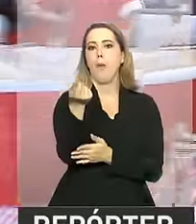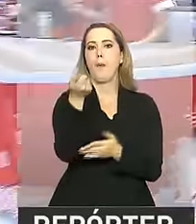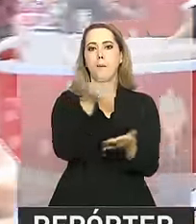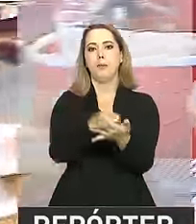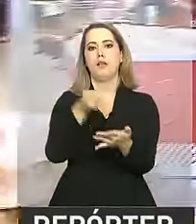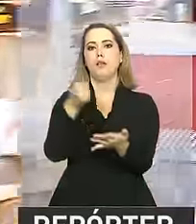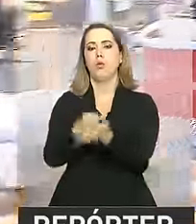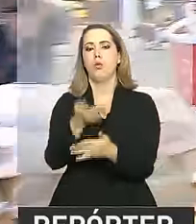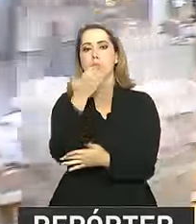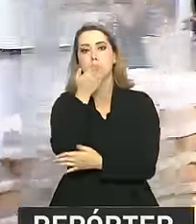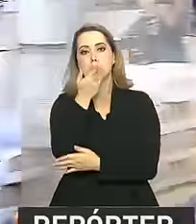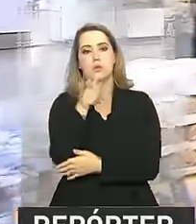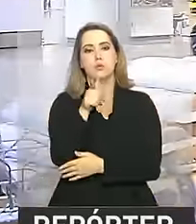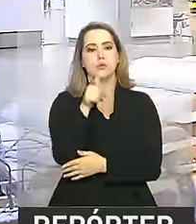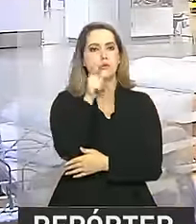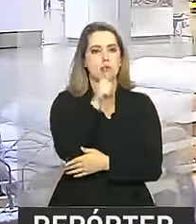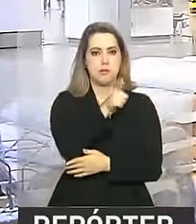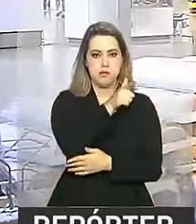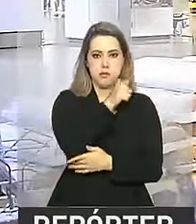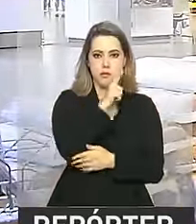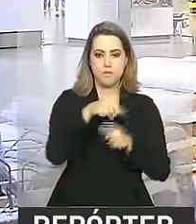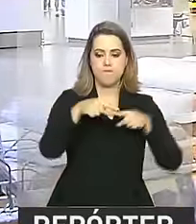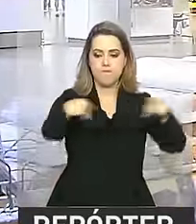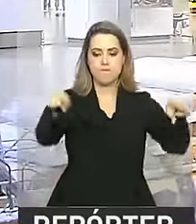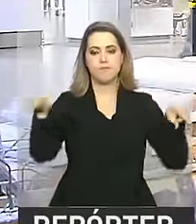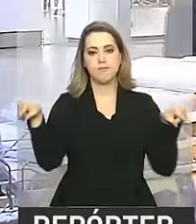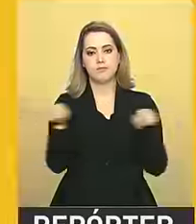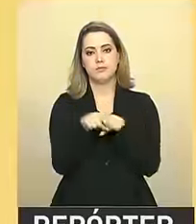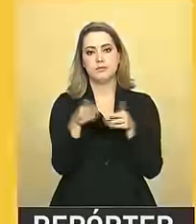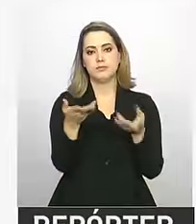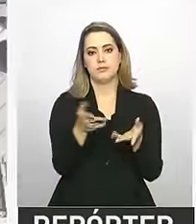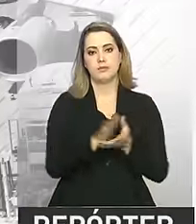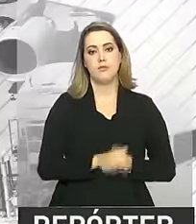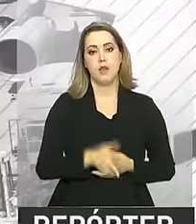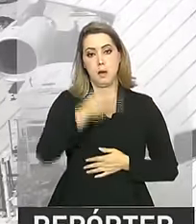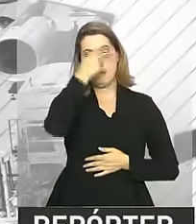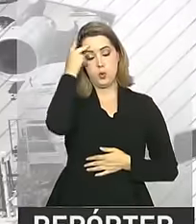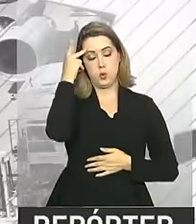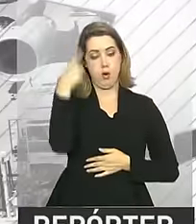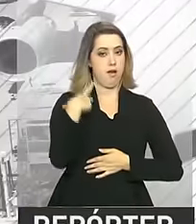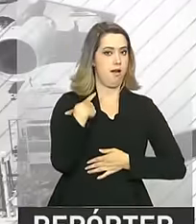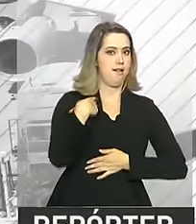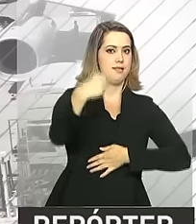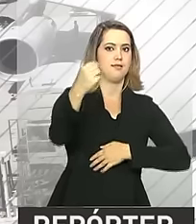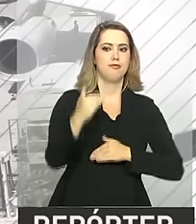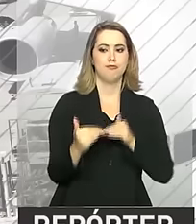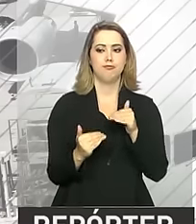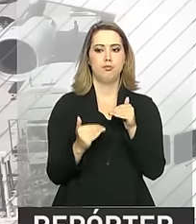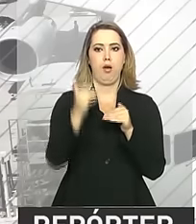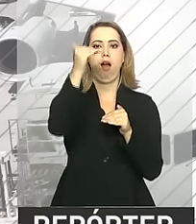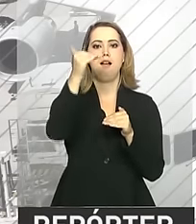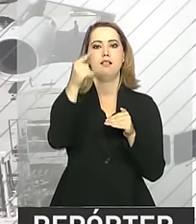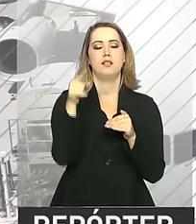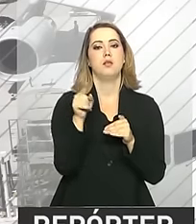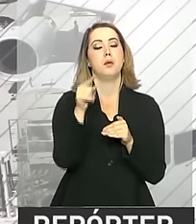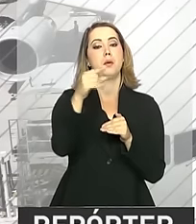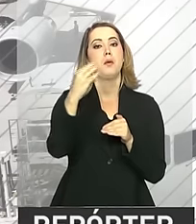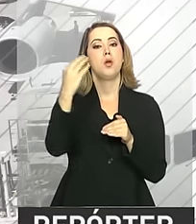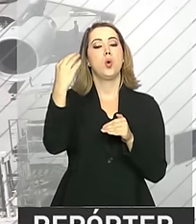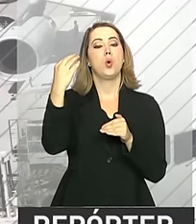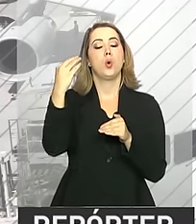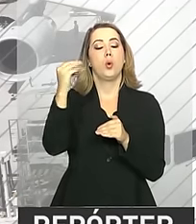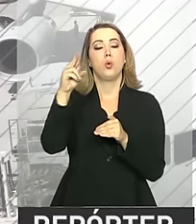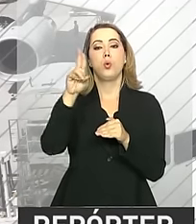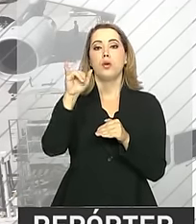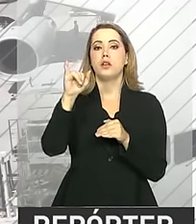alimentos nas lanchonetes e praças de alimentação dos terminais. Quem saiu na frente foi o aeroporto de Curitiba, com nota